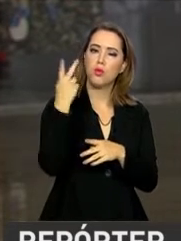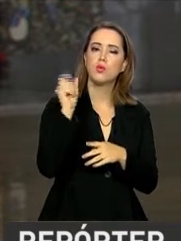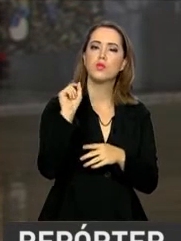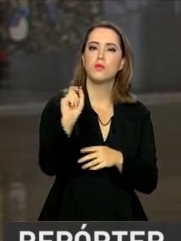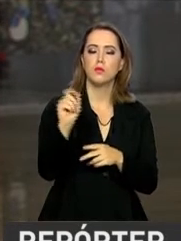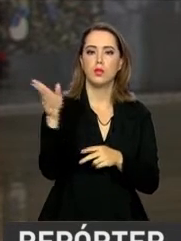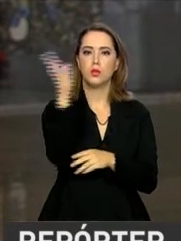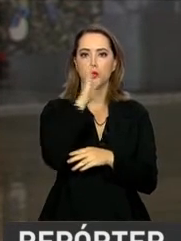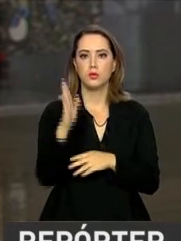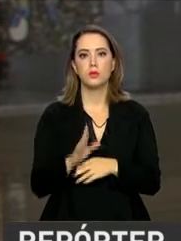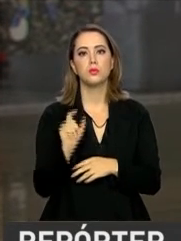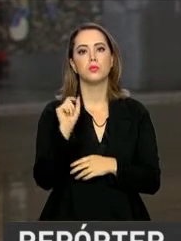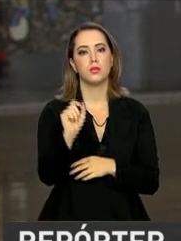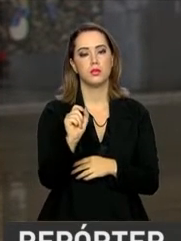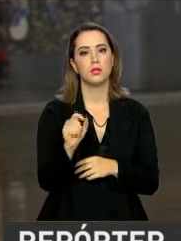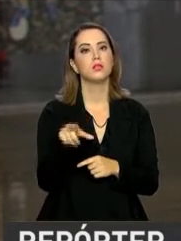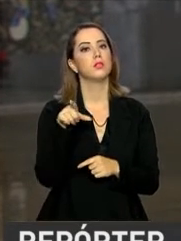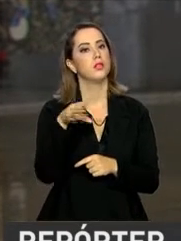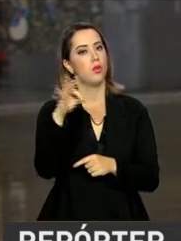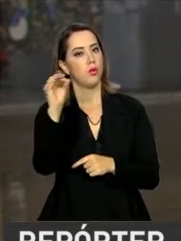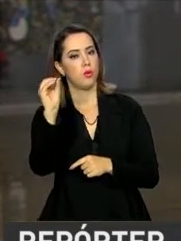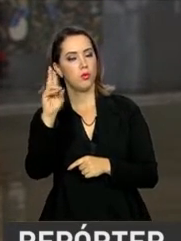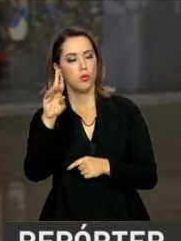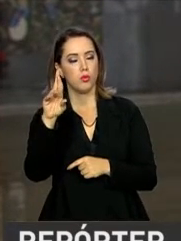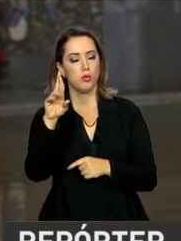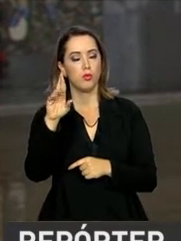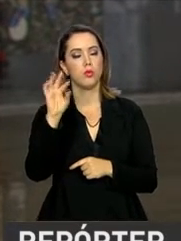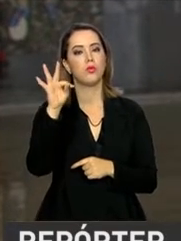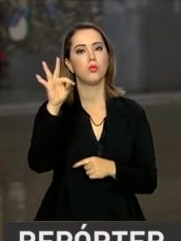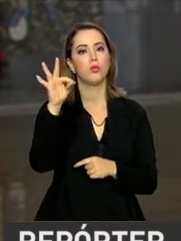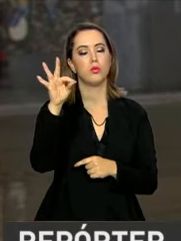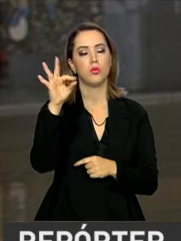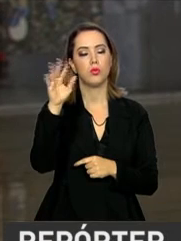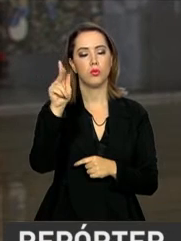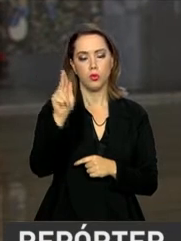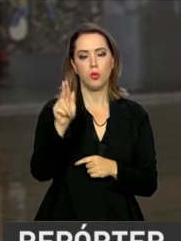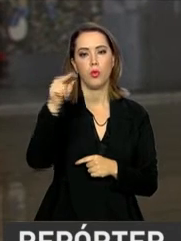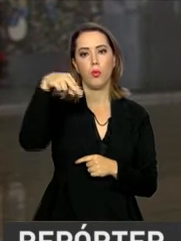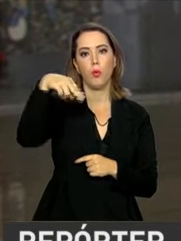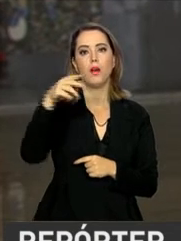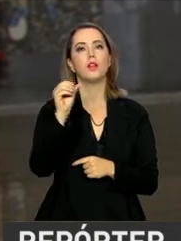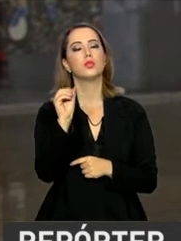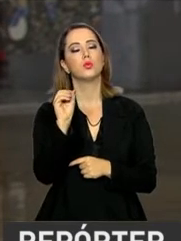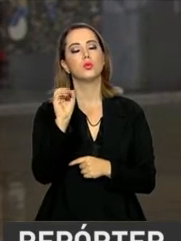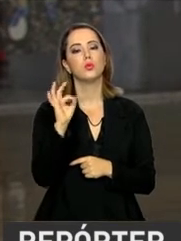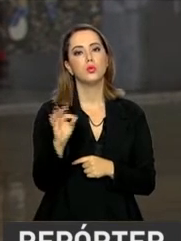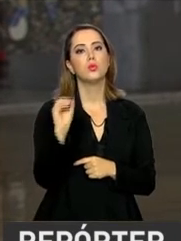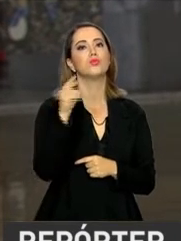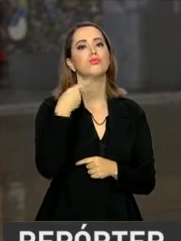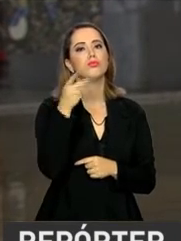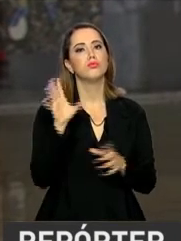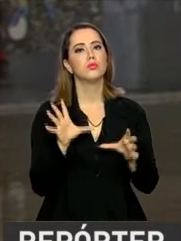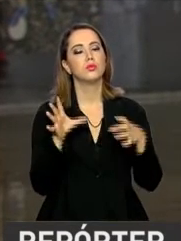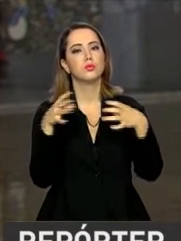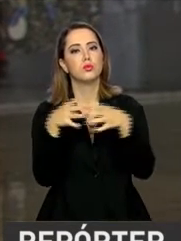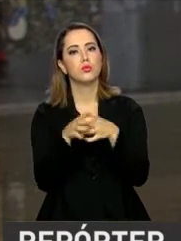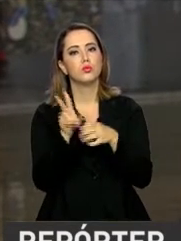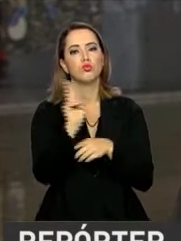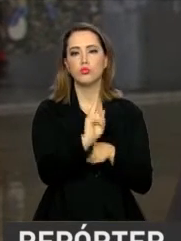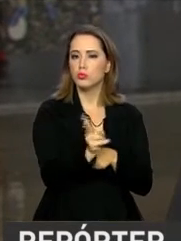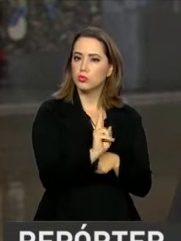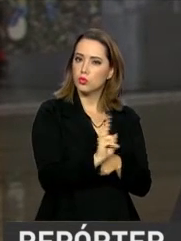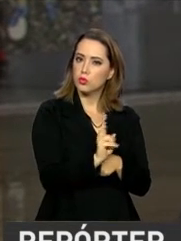e torquato jardim faz parte de um grupo criado pela fundação cárter do ex presidente americano jimmy carter para fiscalizar a